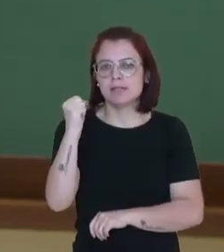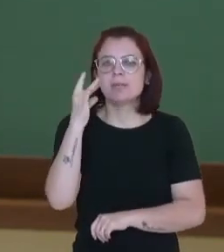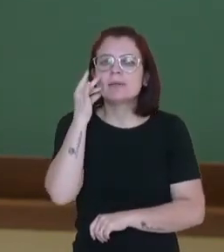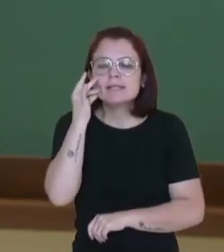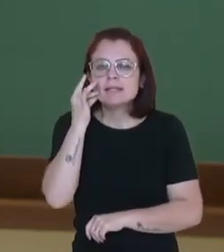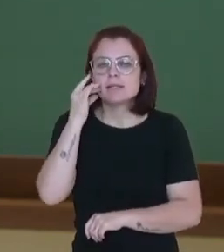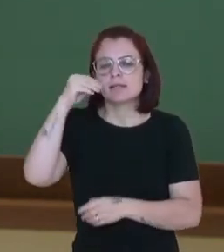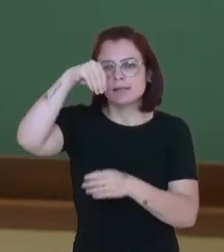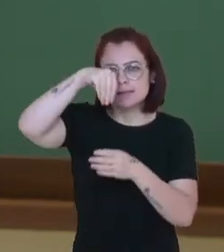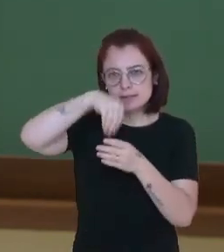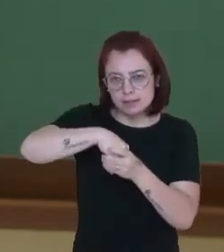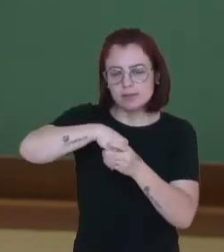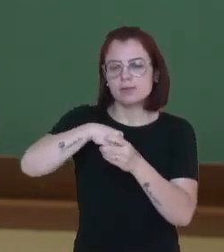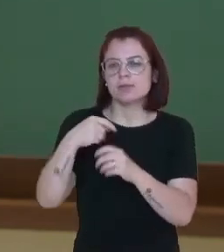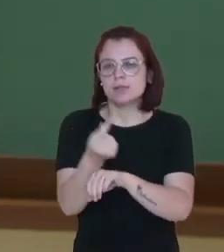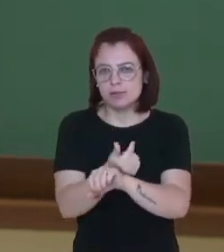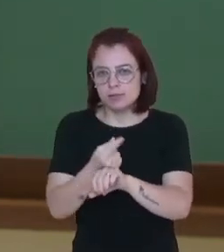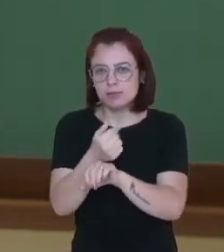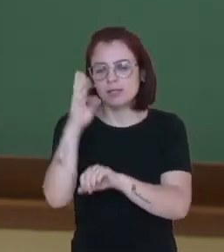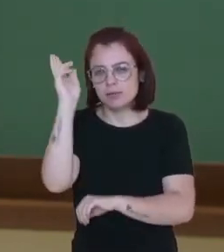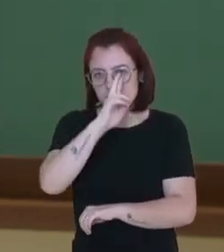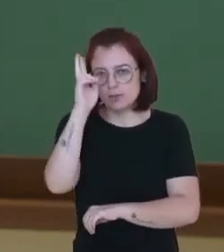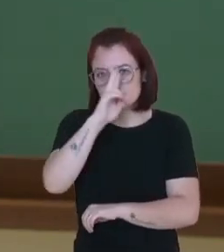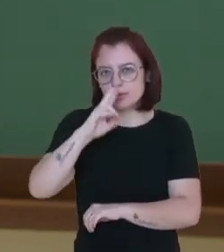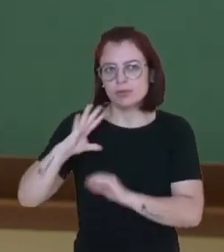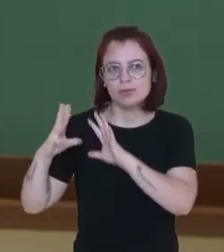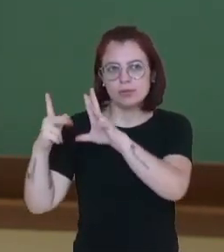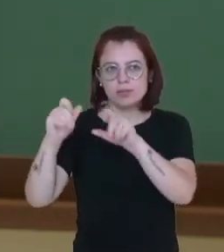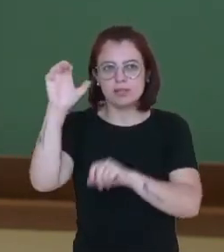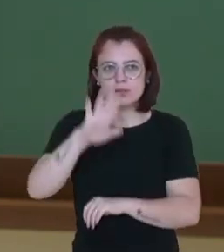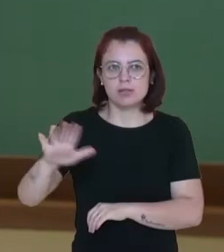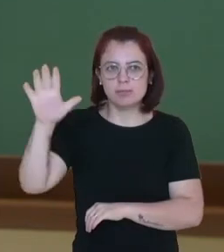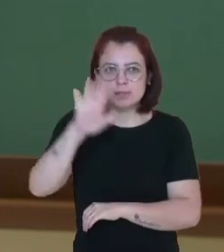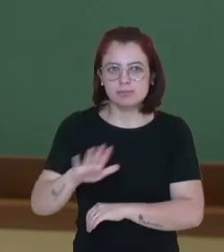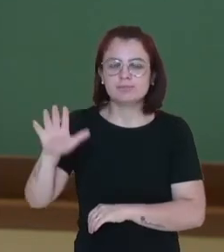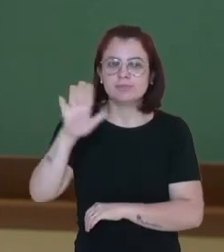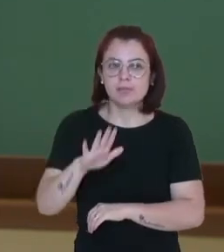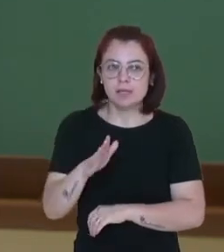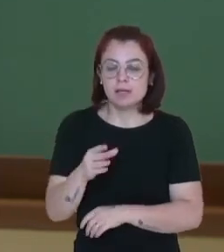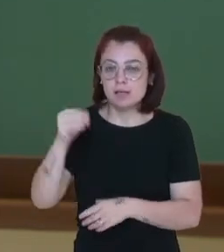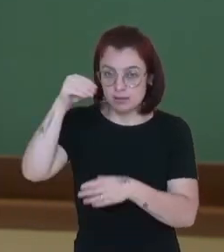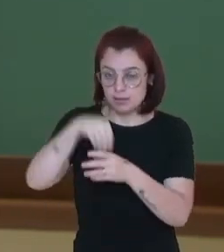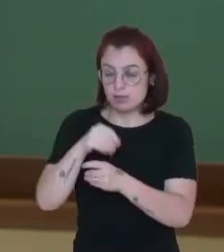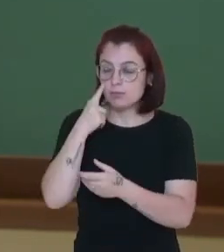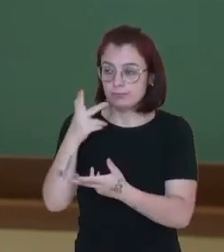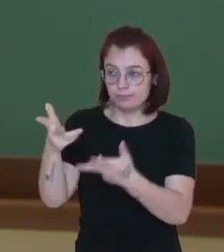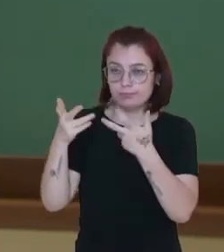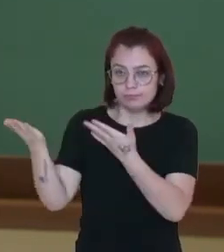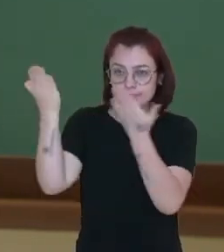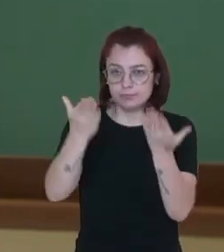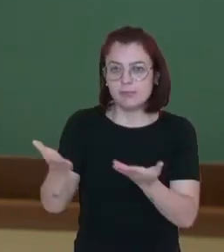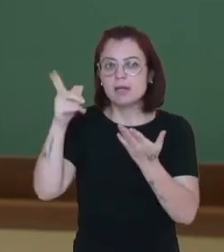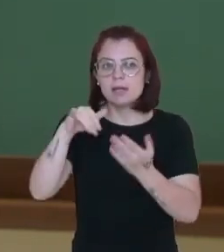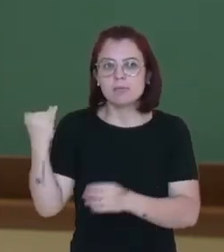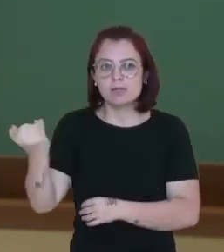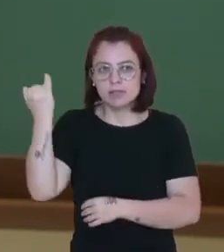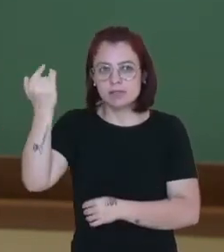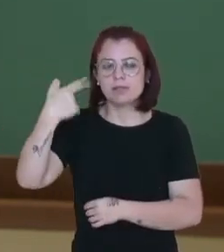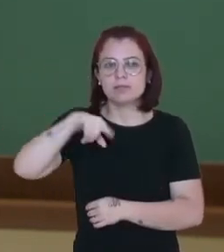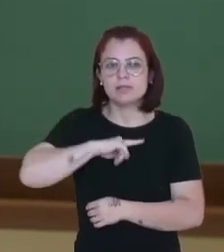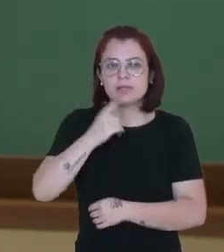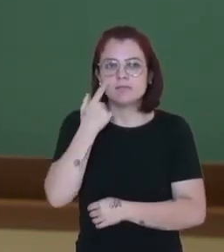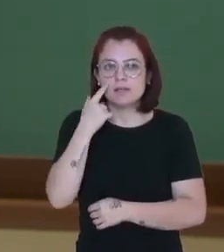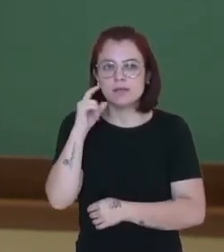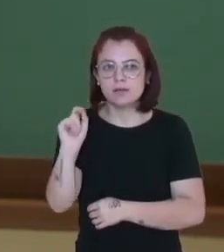presença dentro da economia russa em toda a Europa. Dentro dessa perspectiva, também é importante dimensionarmos que a